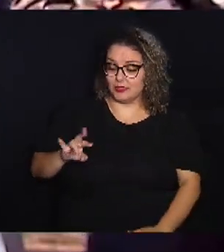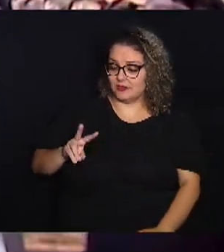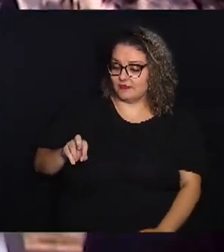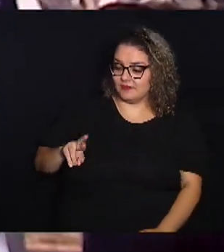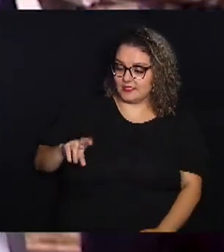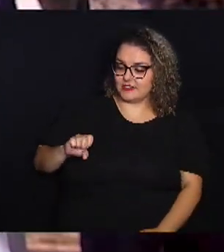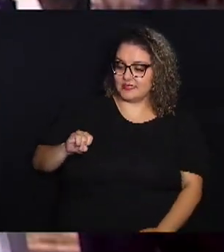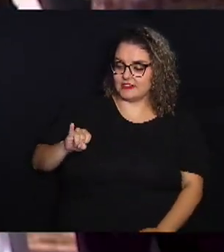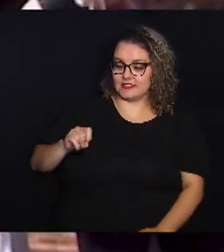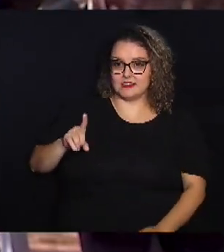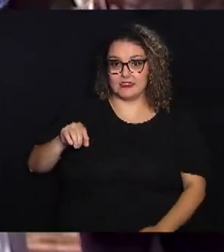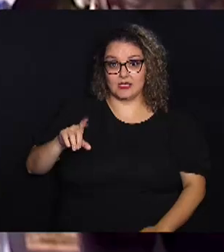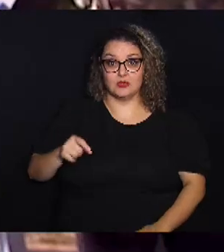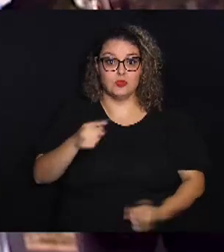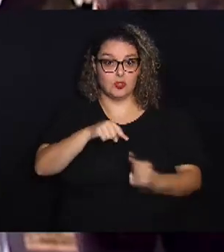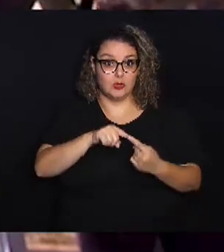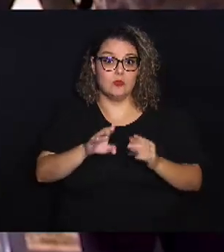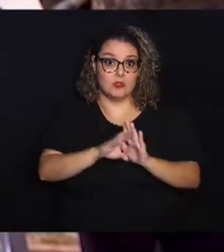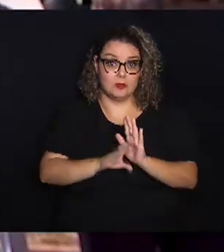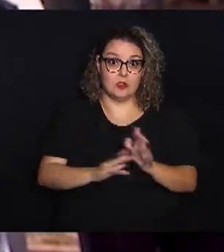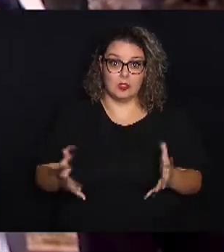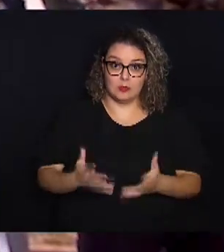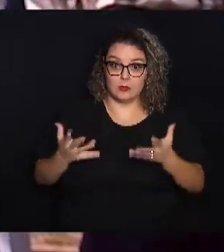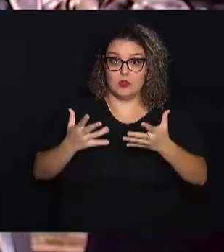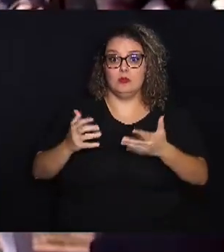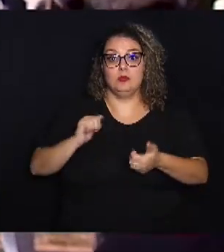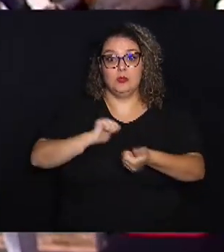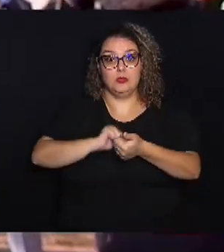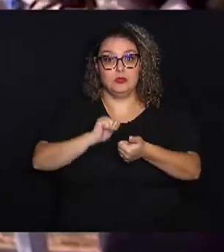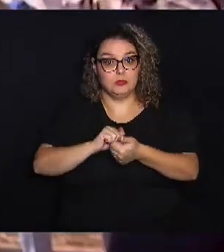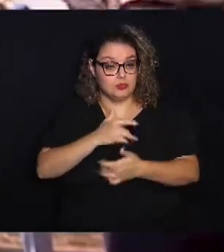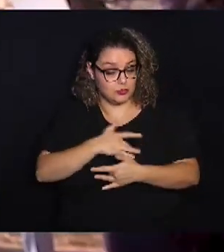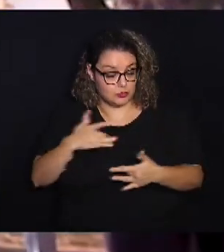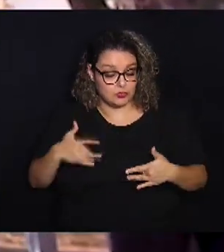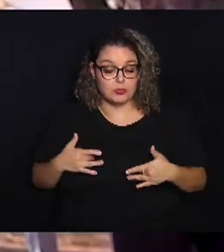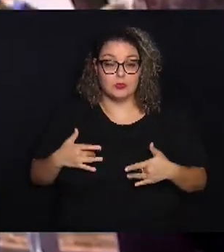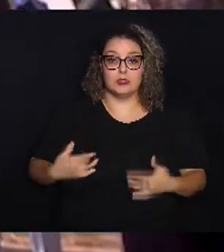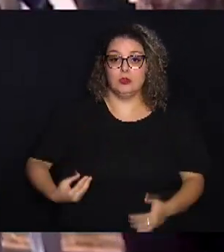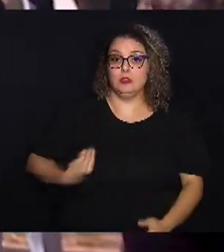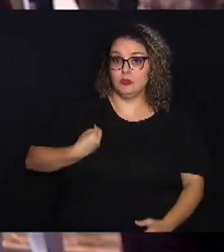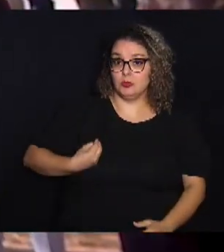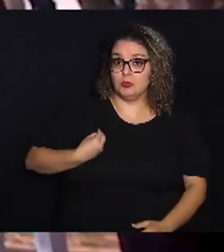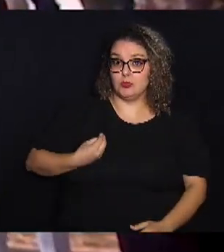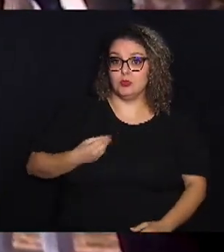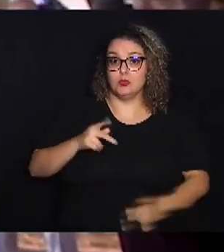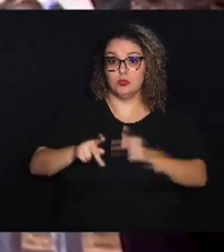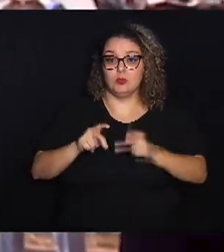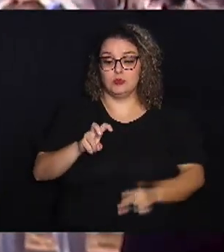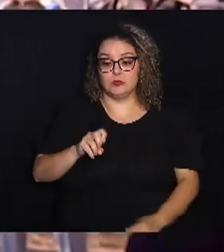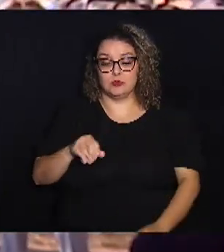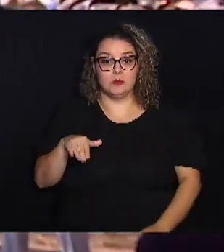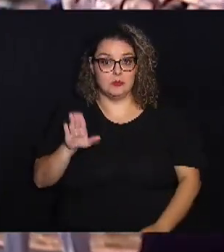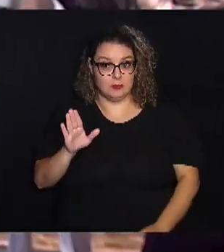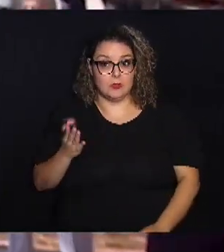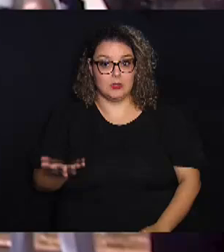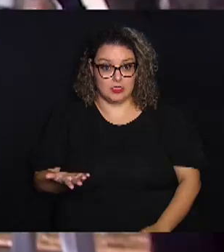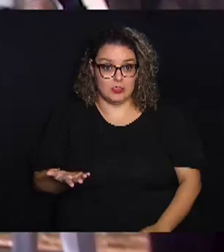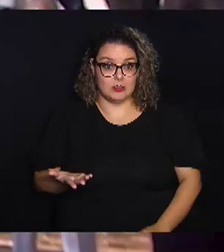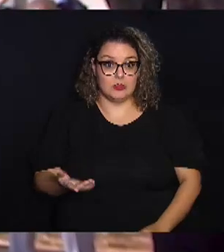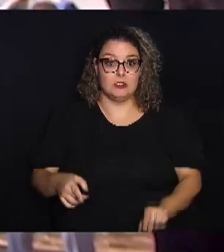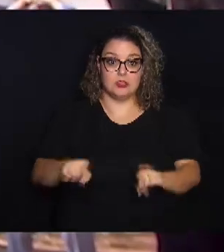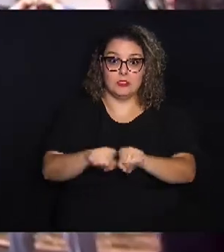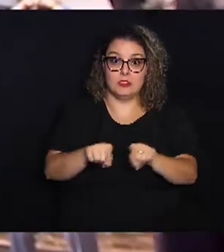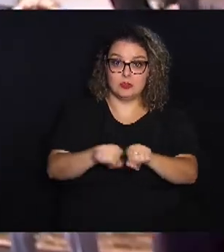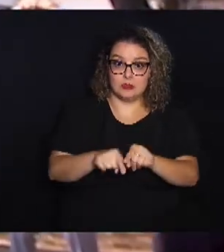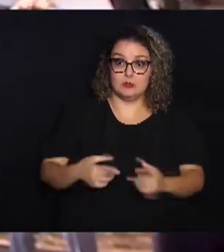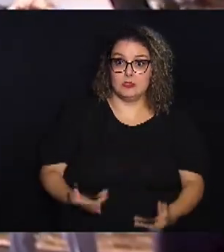objetivo do programa é a promoção da saúde e qualidade de vida do público com 50 anos ou mais, Além disso, é